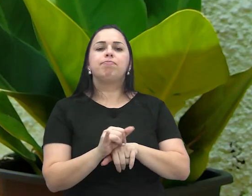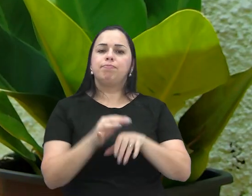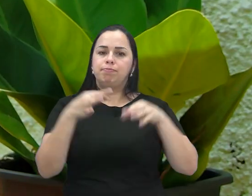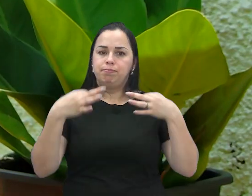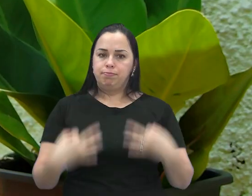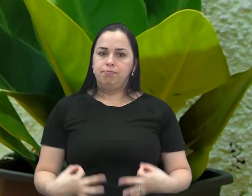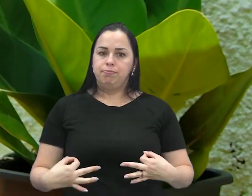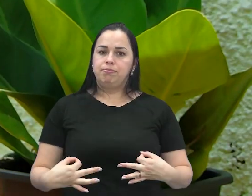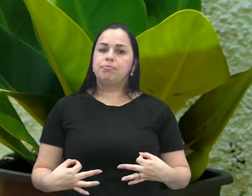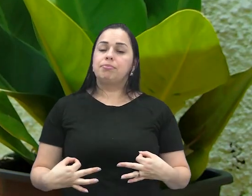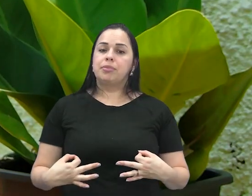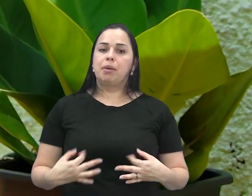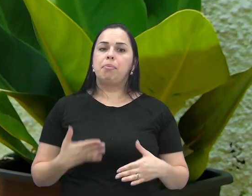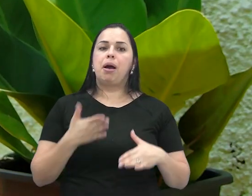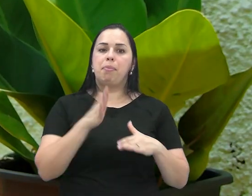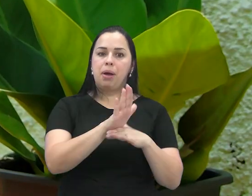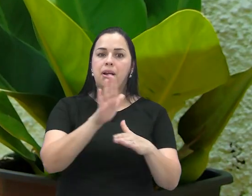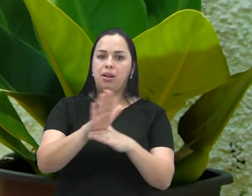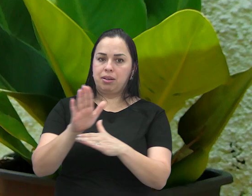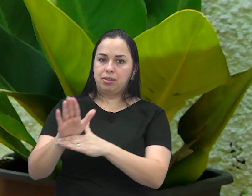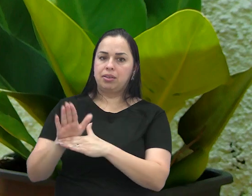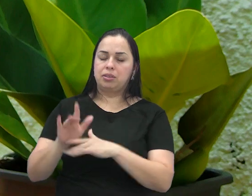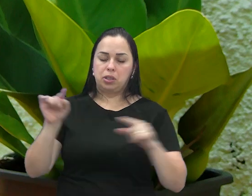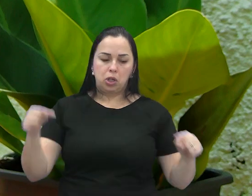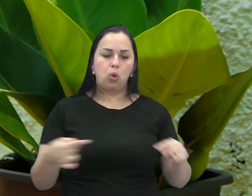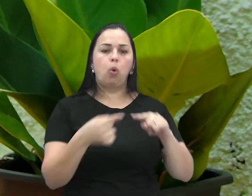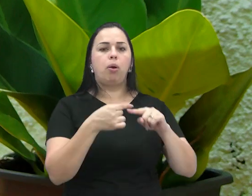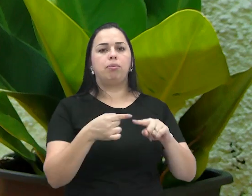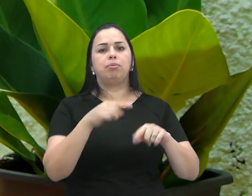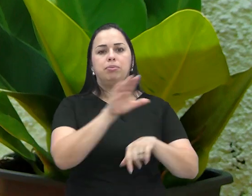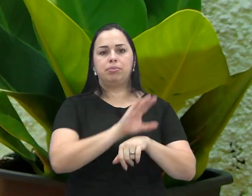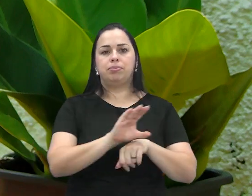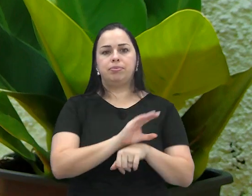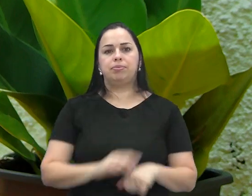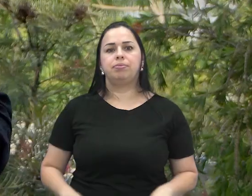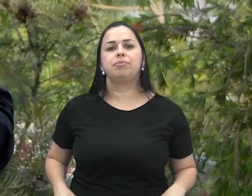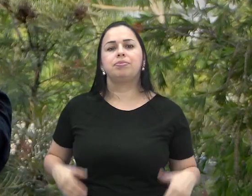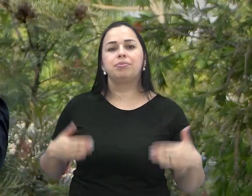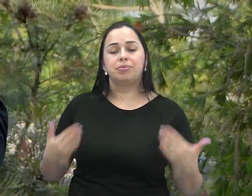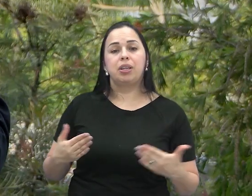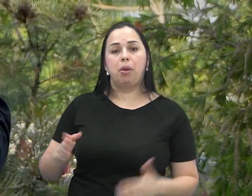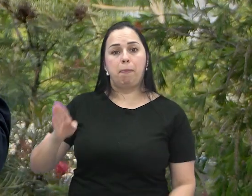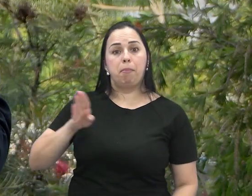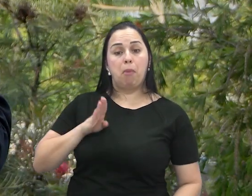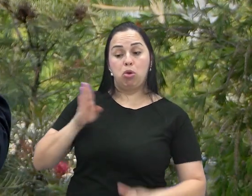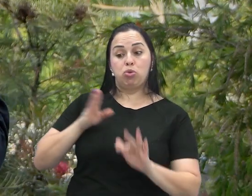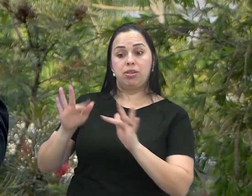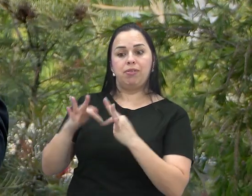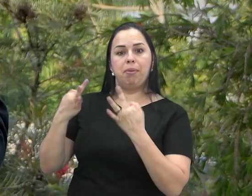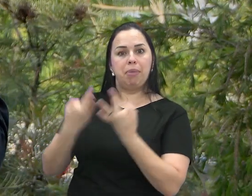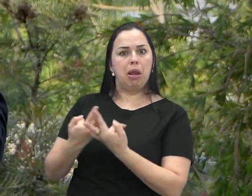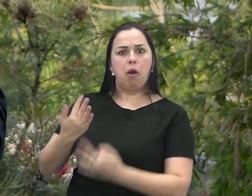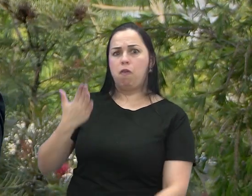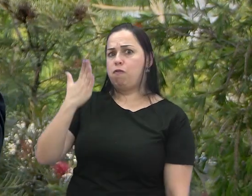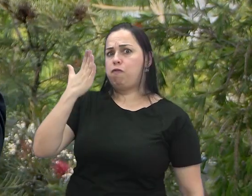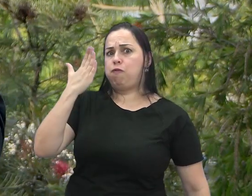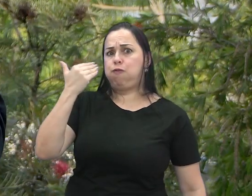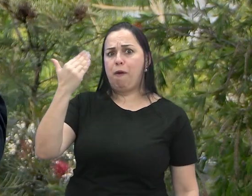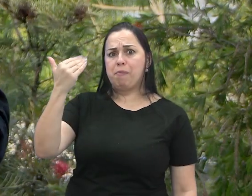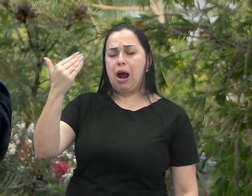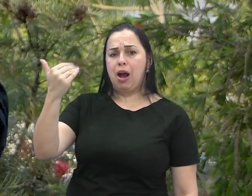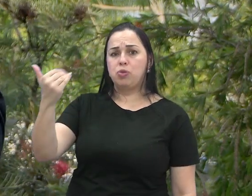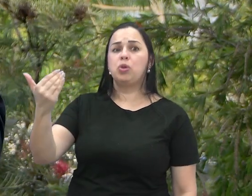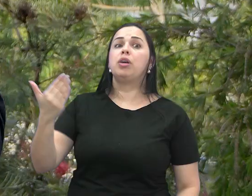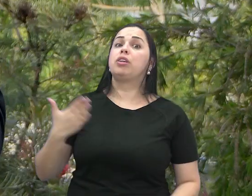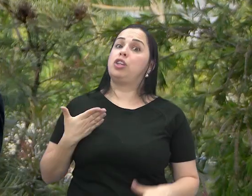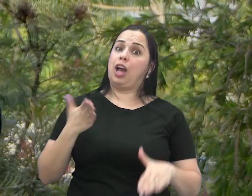política pública criada para aplicar aquilo que está previsto na nossa Carta Magna. O Bolsa Família é considerado o programa de